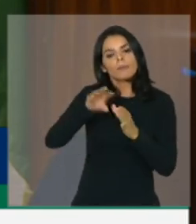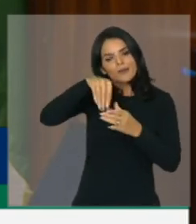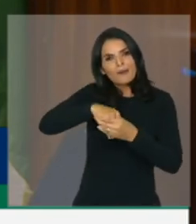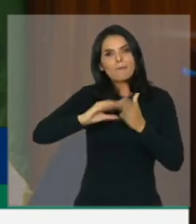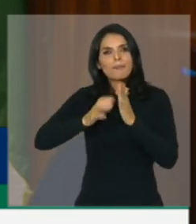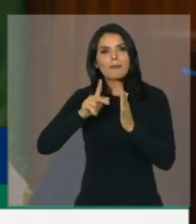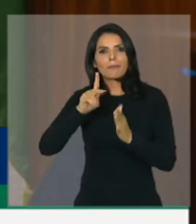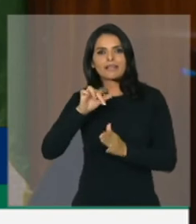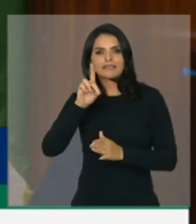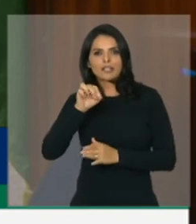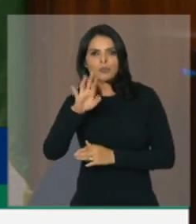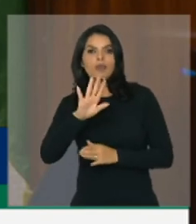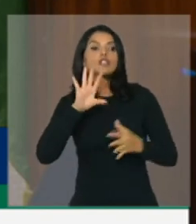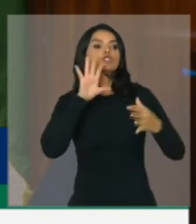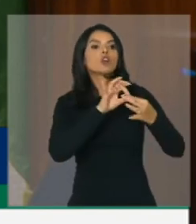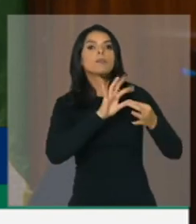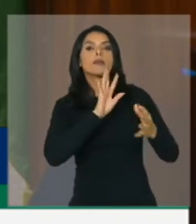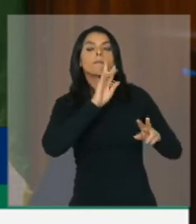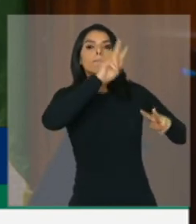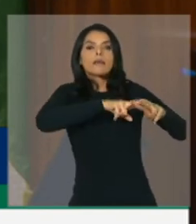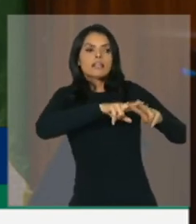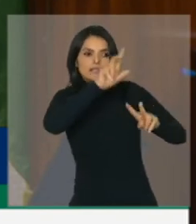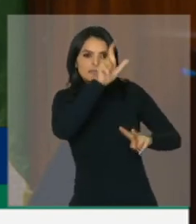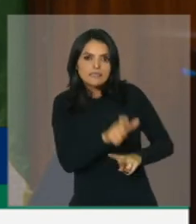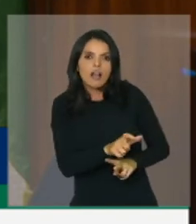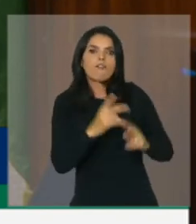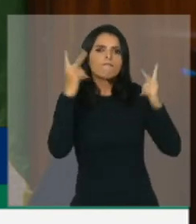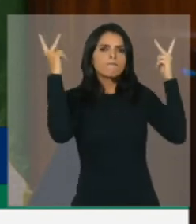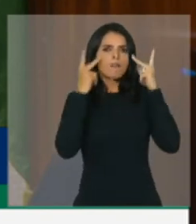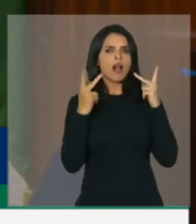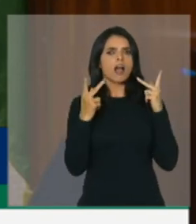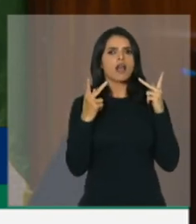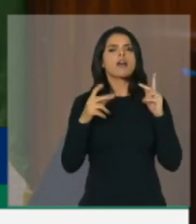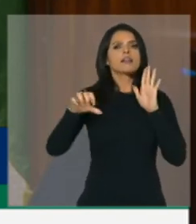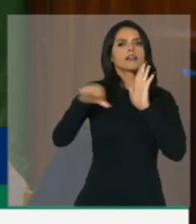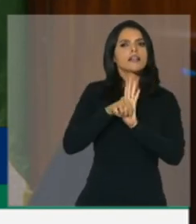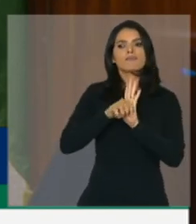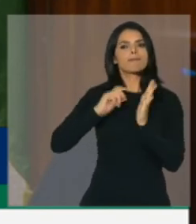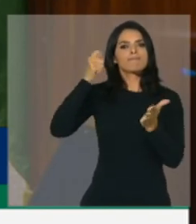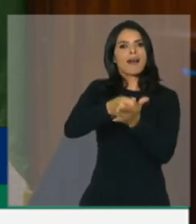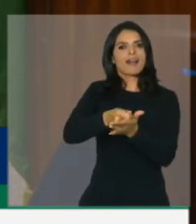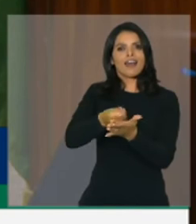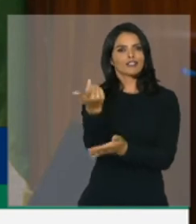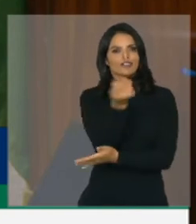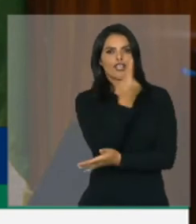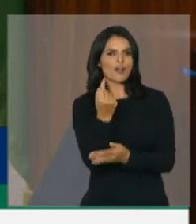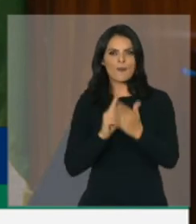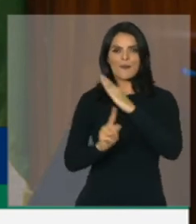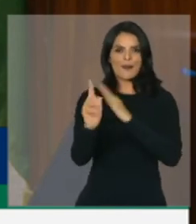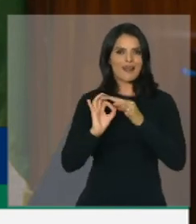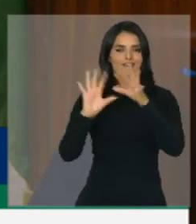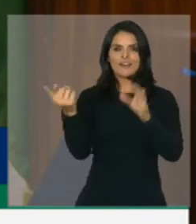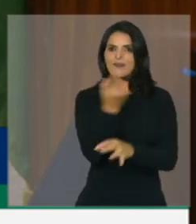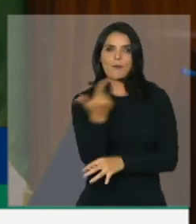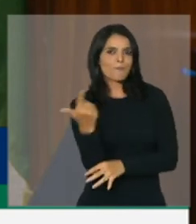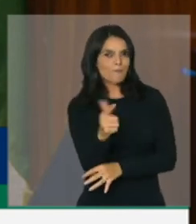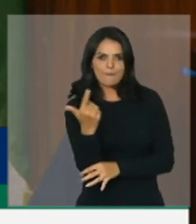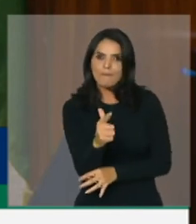em relação à prisão em flagrante por crime inafiançável do senhor deputado Daniel